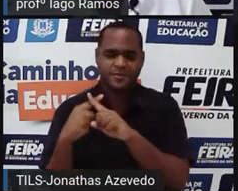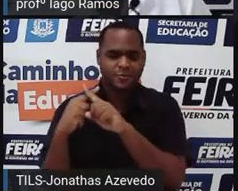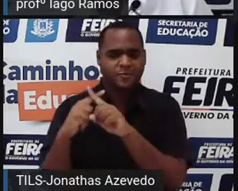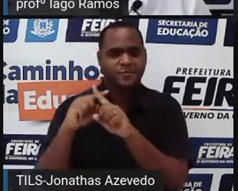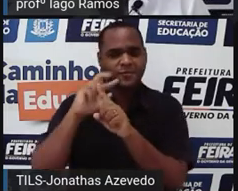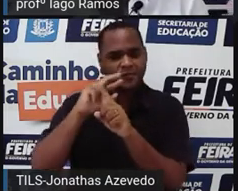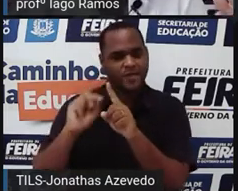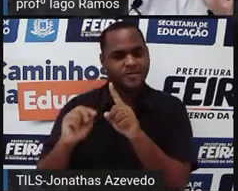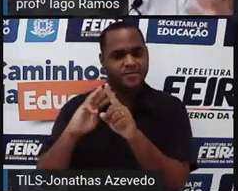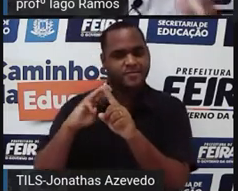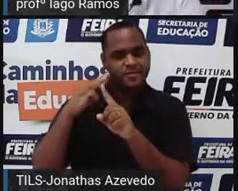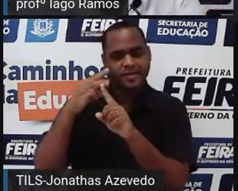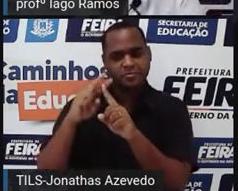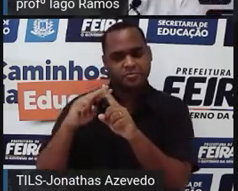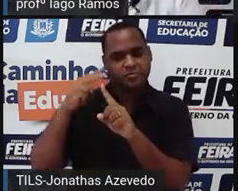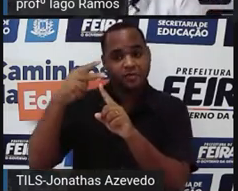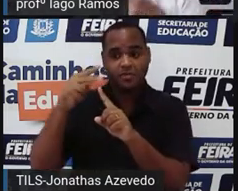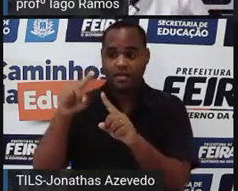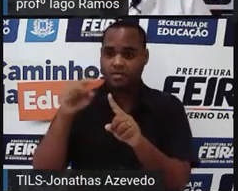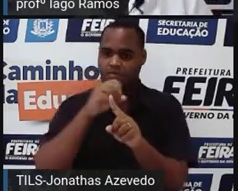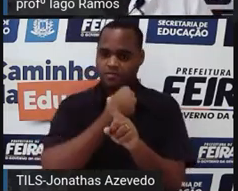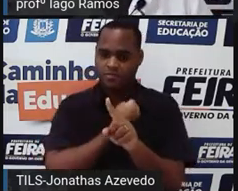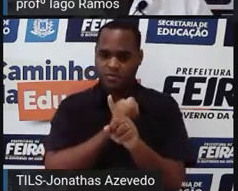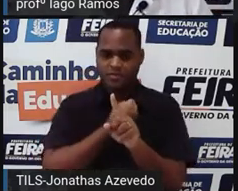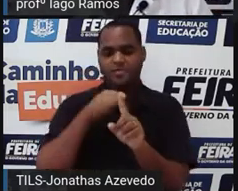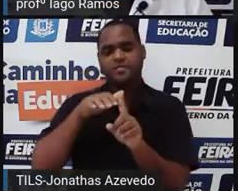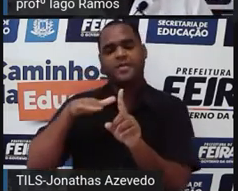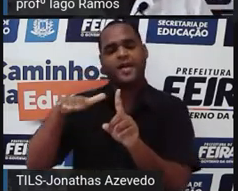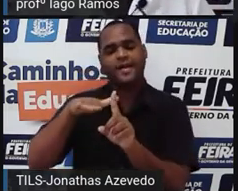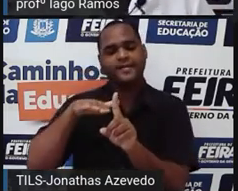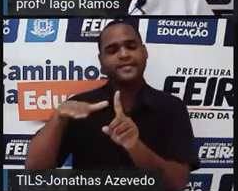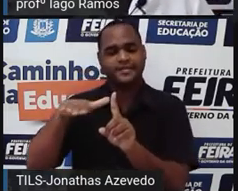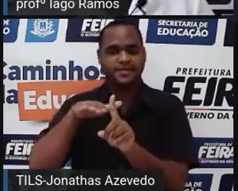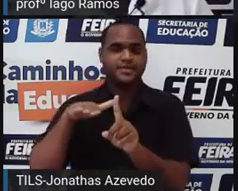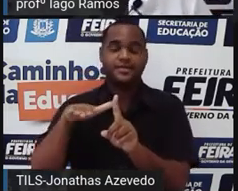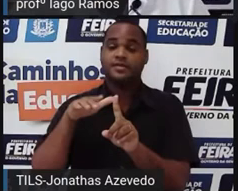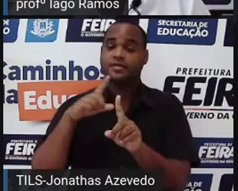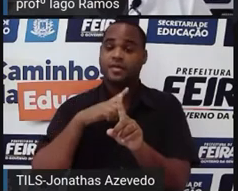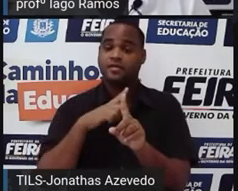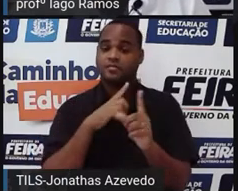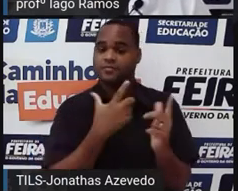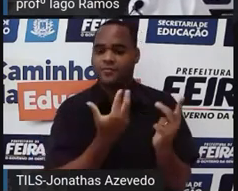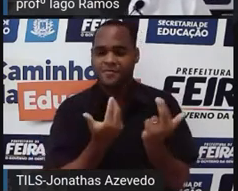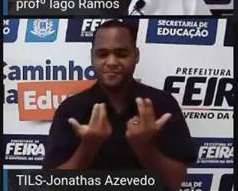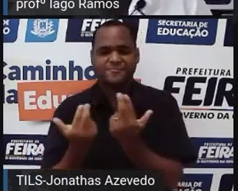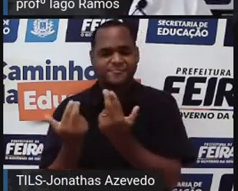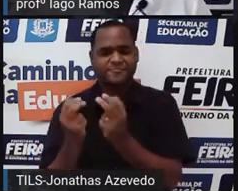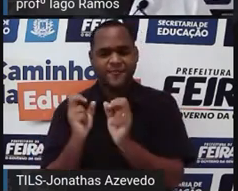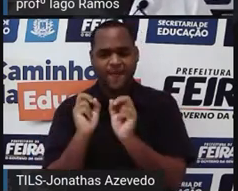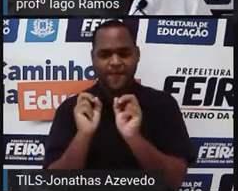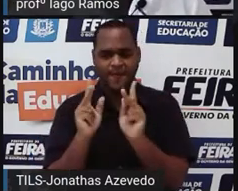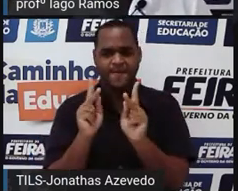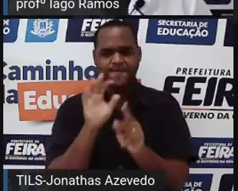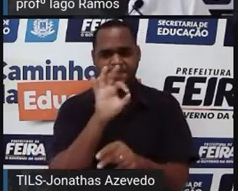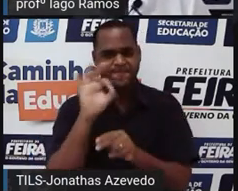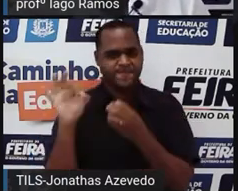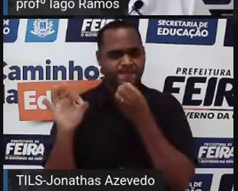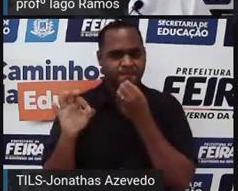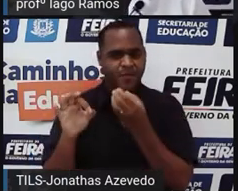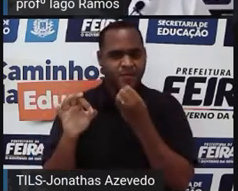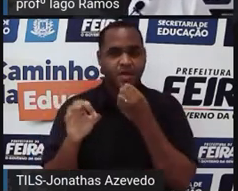potenciações, os números que estão embaixo, chamado de bases, são iguais, tá bom? Então, todas as